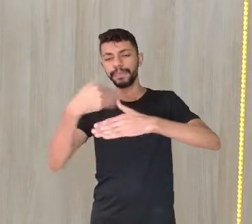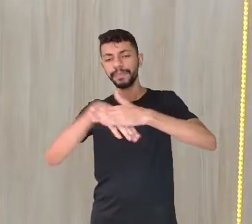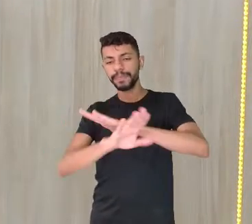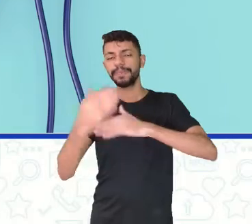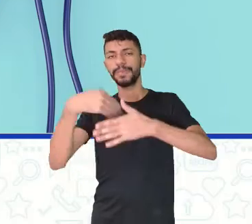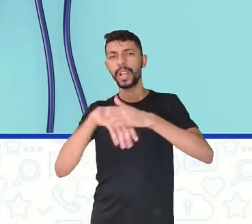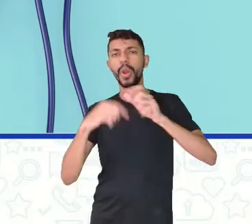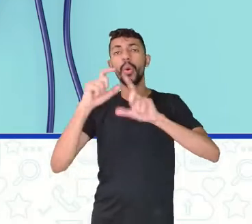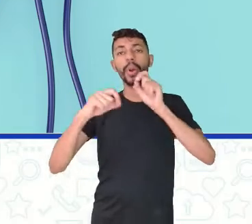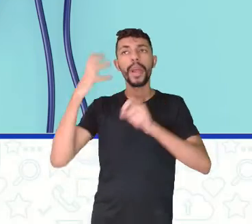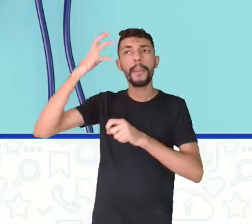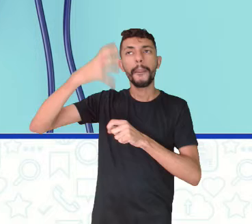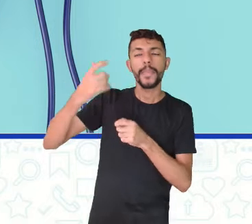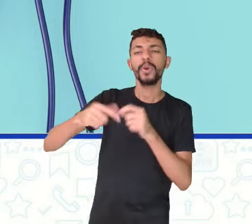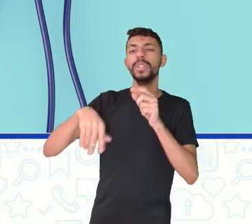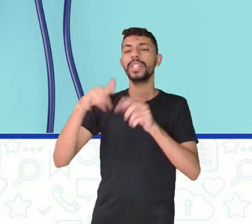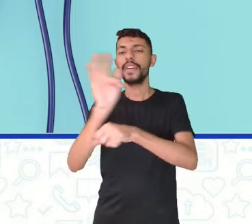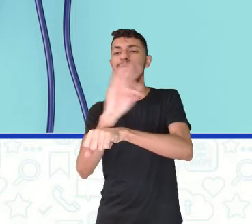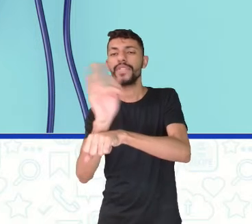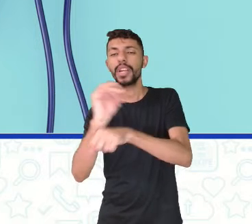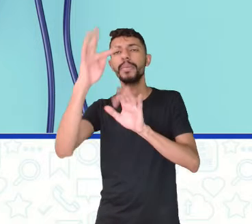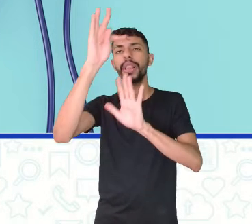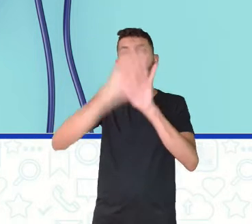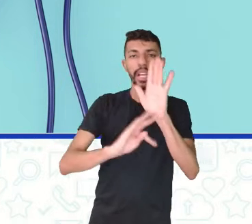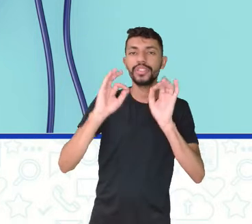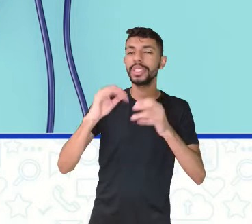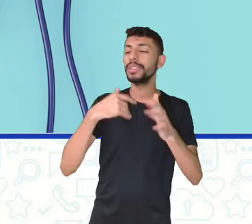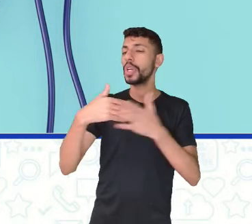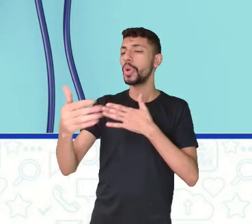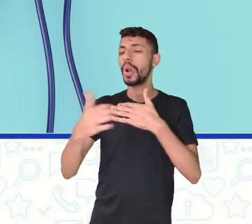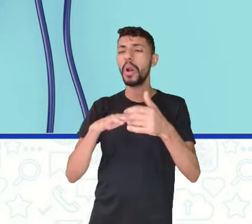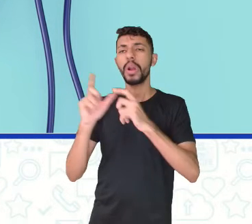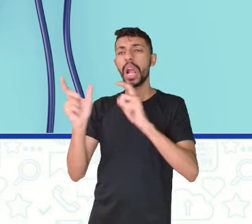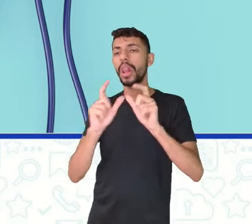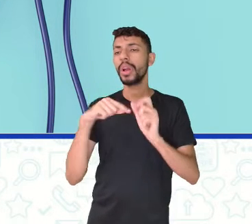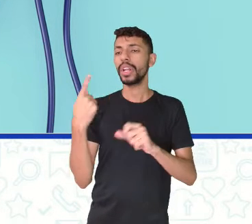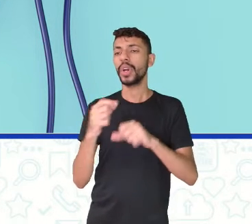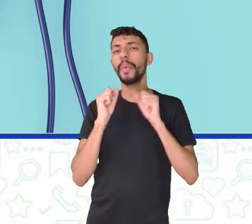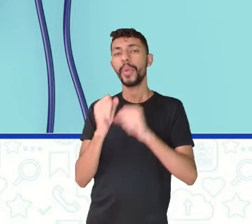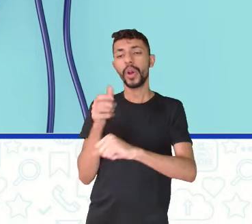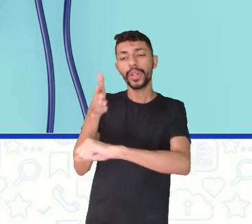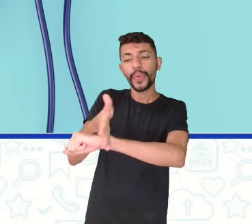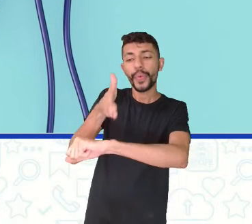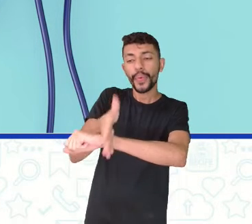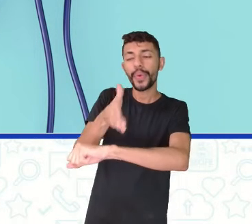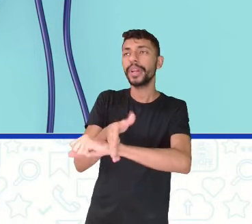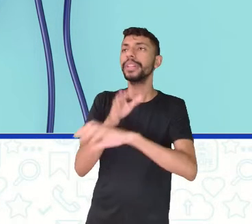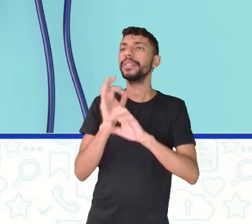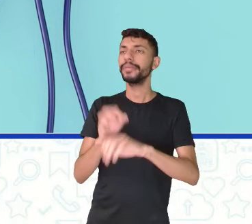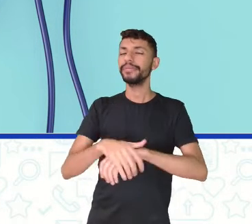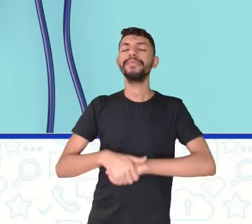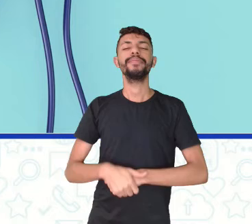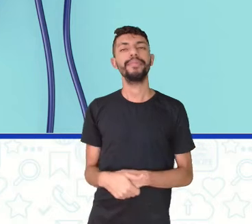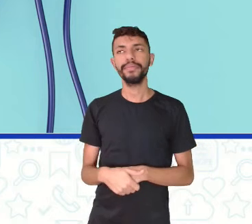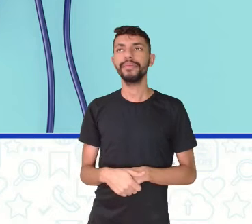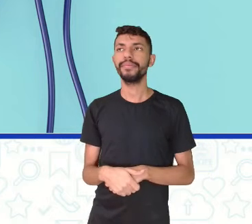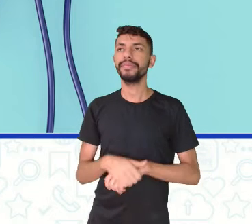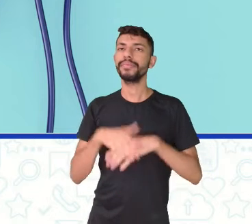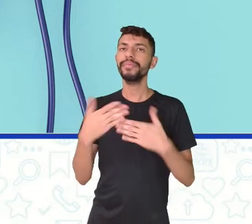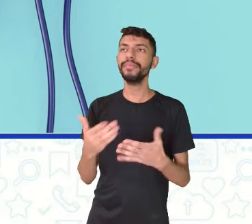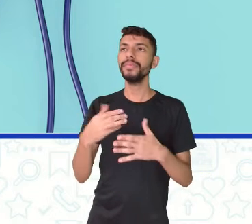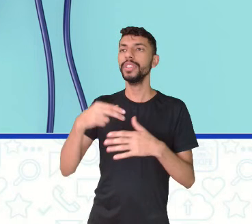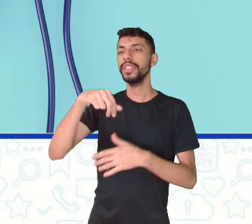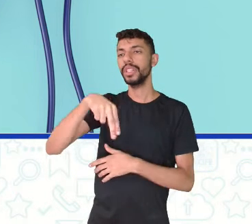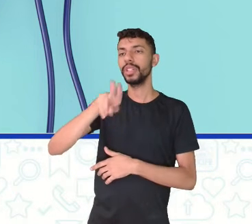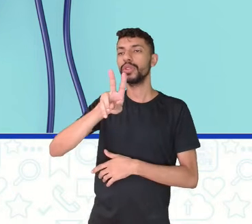filmes, textos, uma infinidade. E de qualquer lugar a gente pode acionar, a gente pode abrir, a gente pode ter acesso. E essa